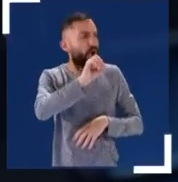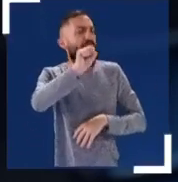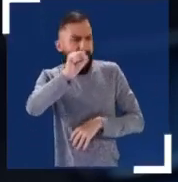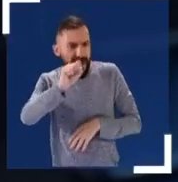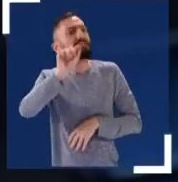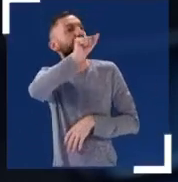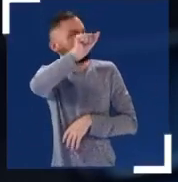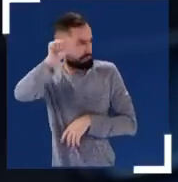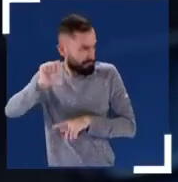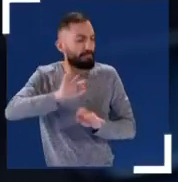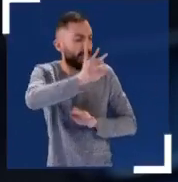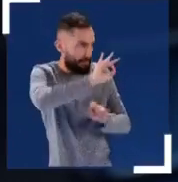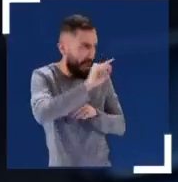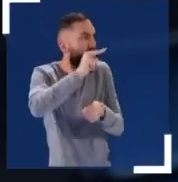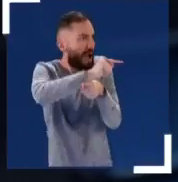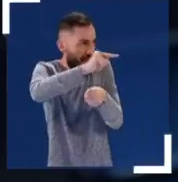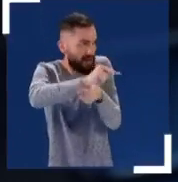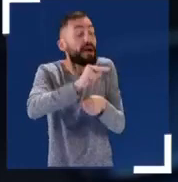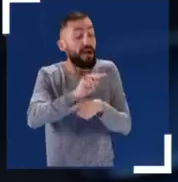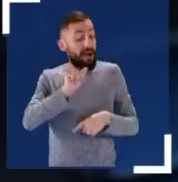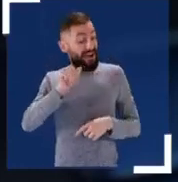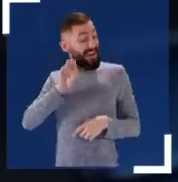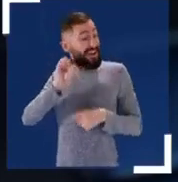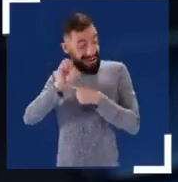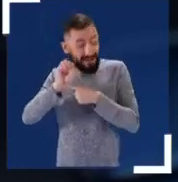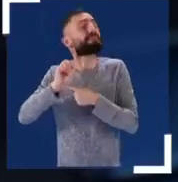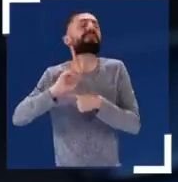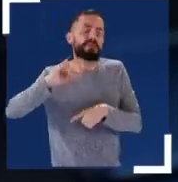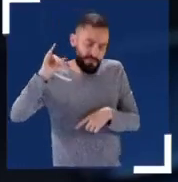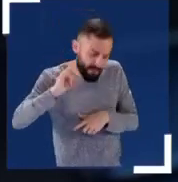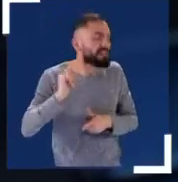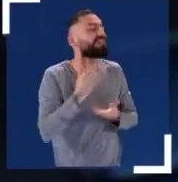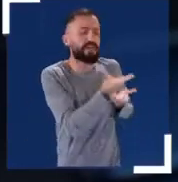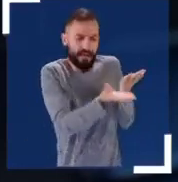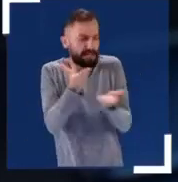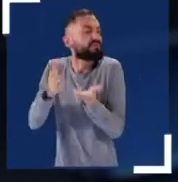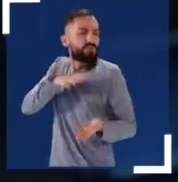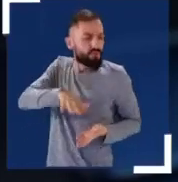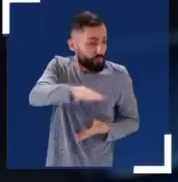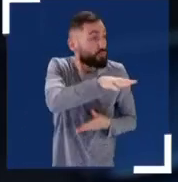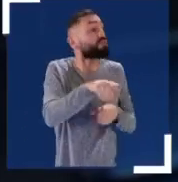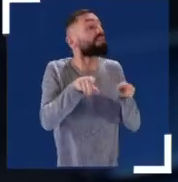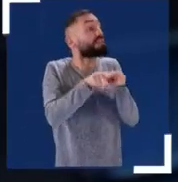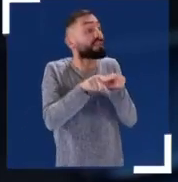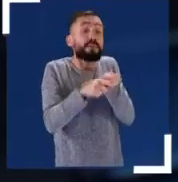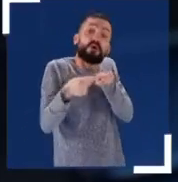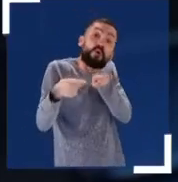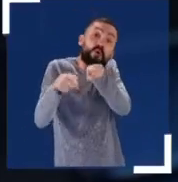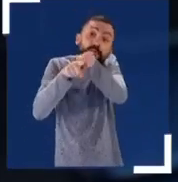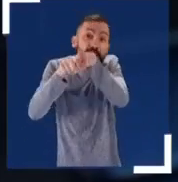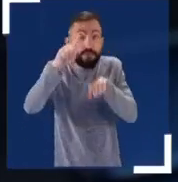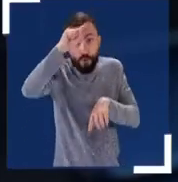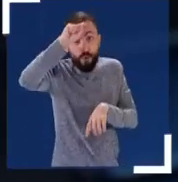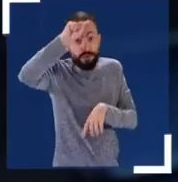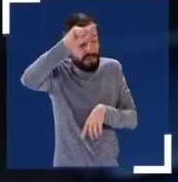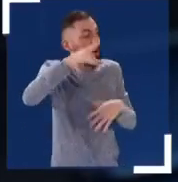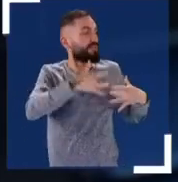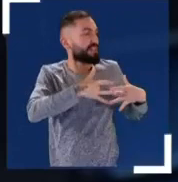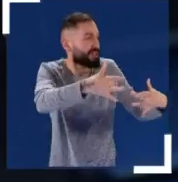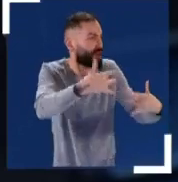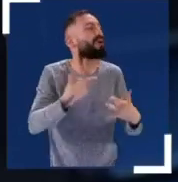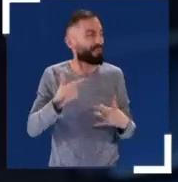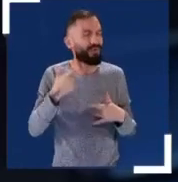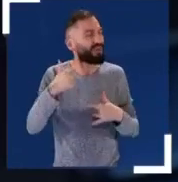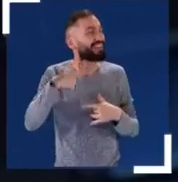com bons atendimentos. Os AMES têm sido um grande serviço. E também fazer convênio com os nossos hospitais filantrópicos, ajudar as Santas